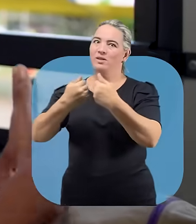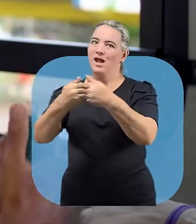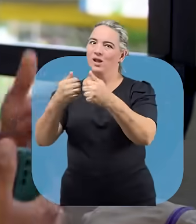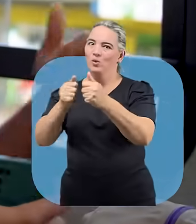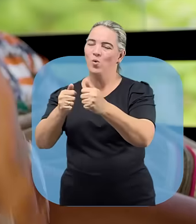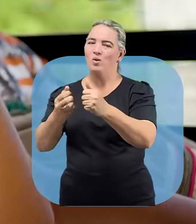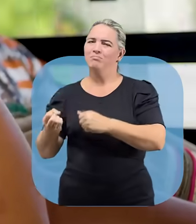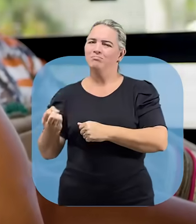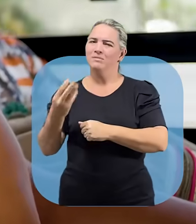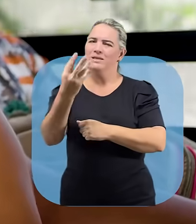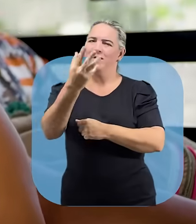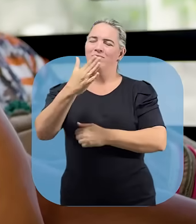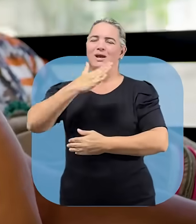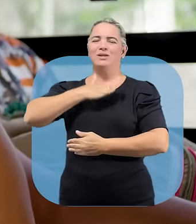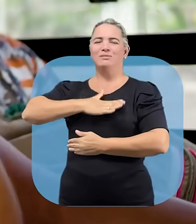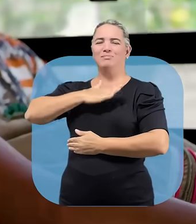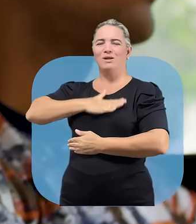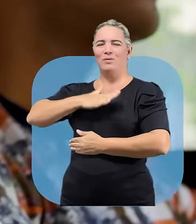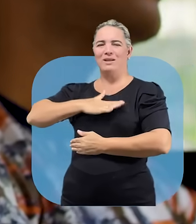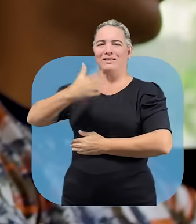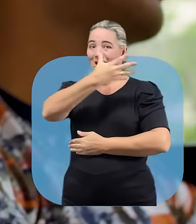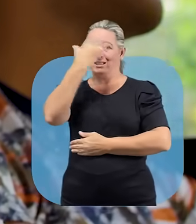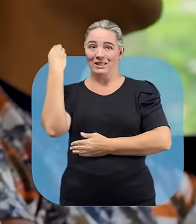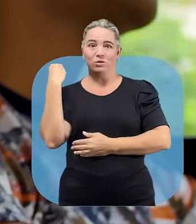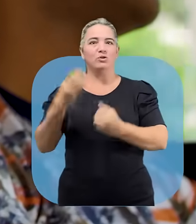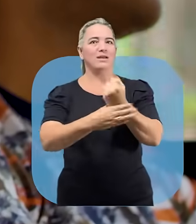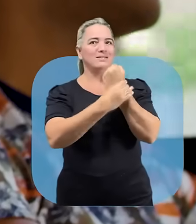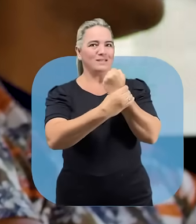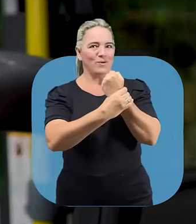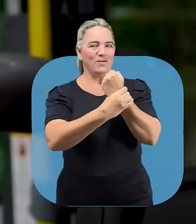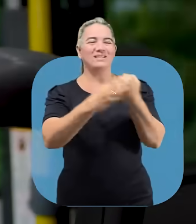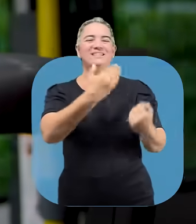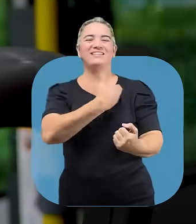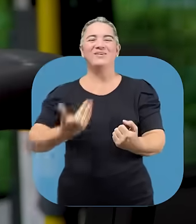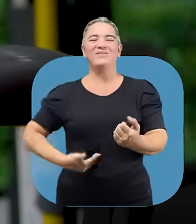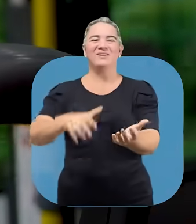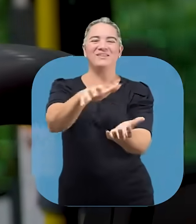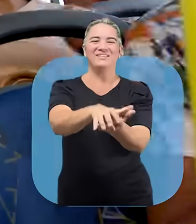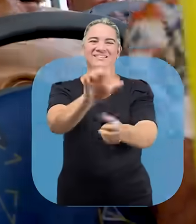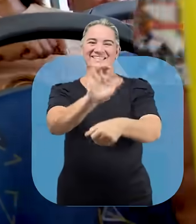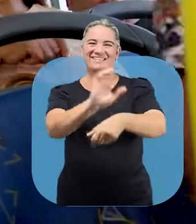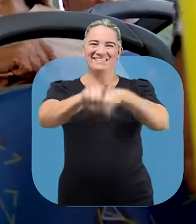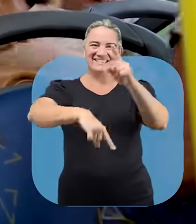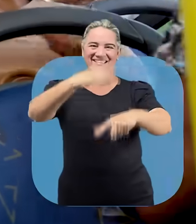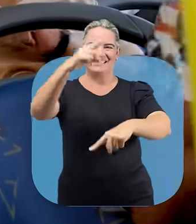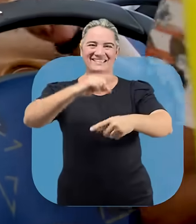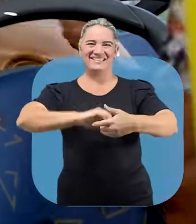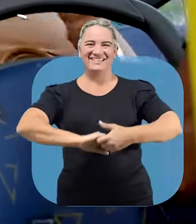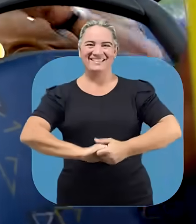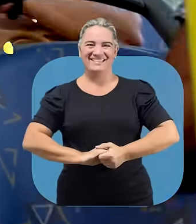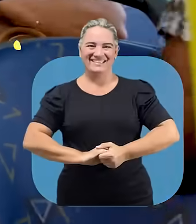com tranquilidade, não esquece, segurança é a nossa praia. Governo de Pernambuco, estado de mudança.